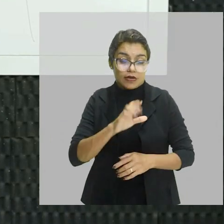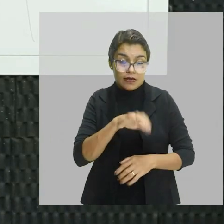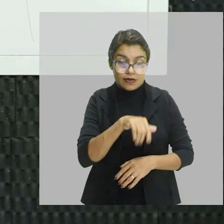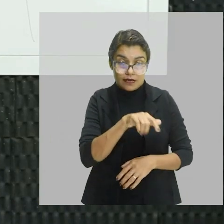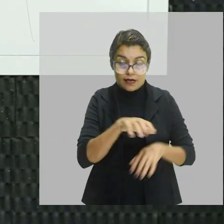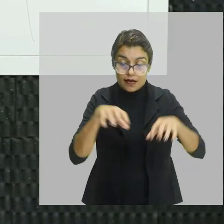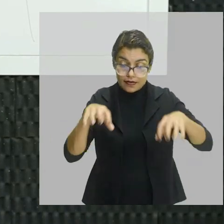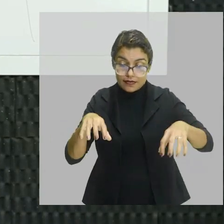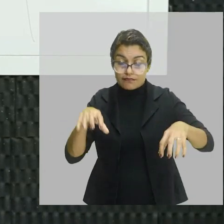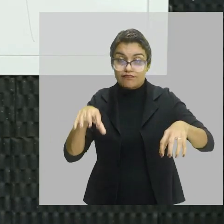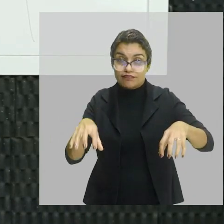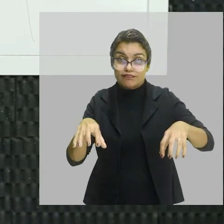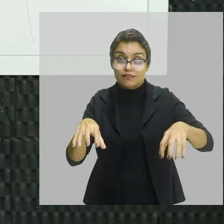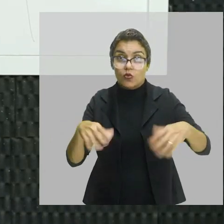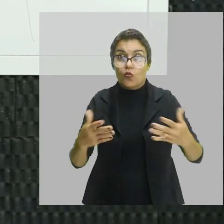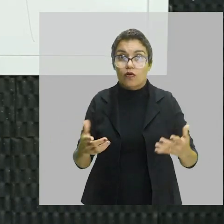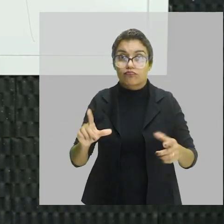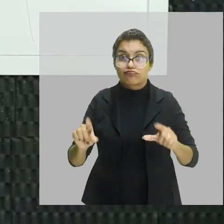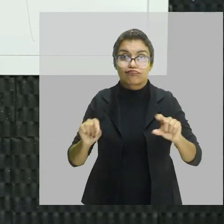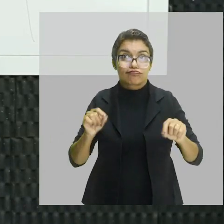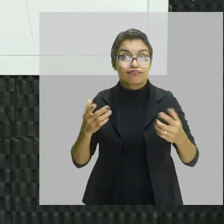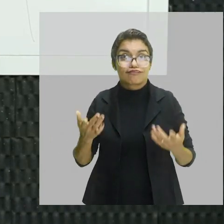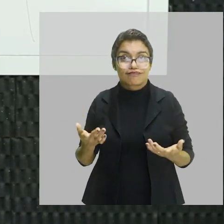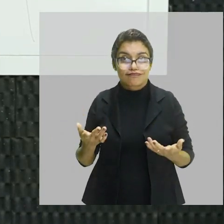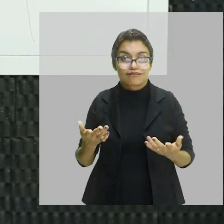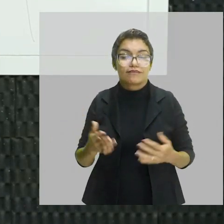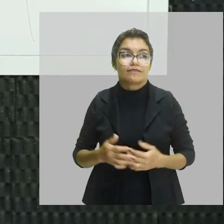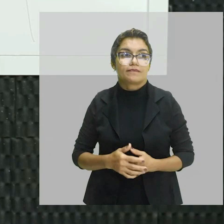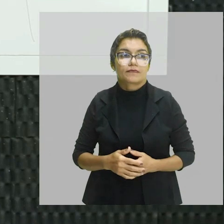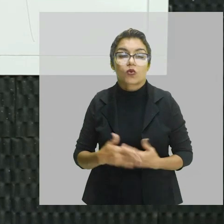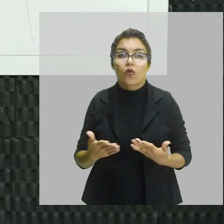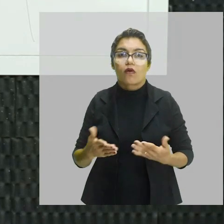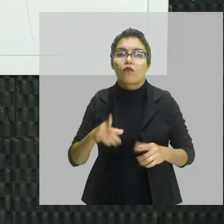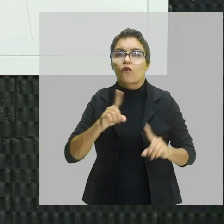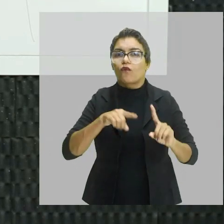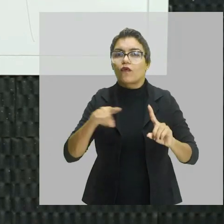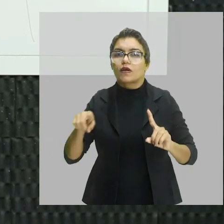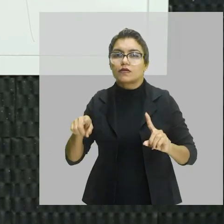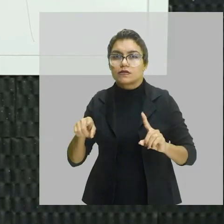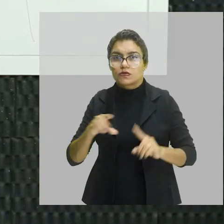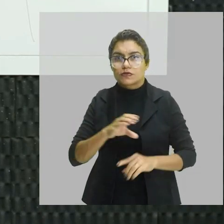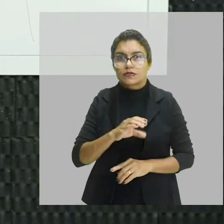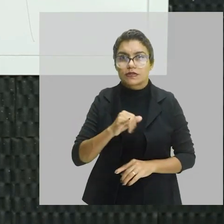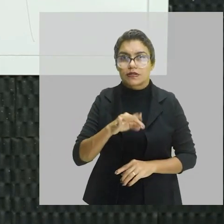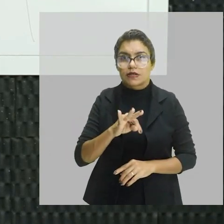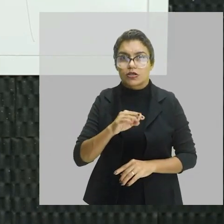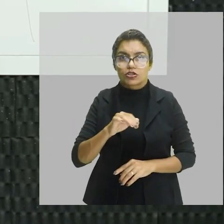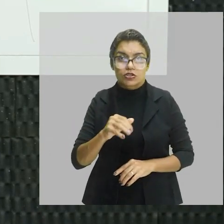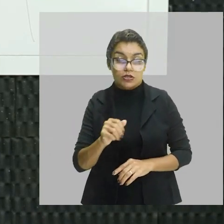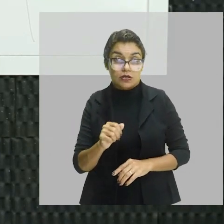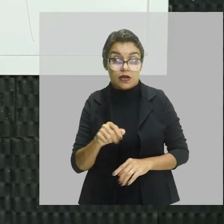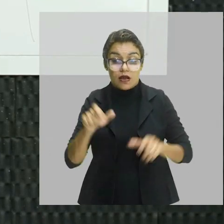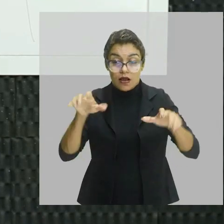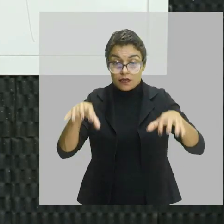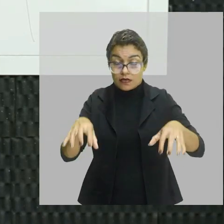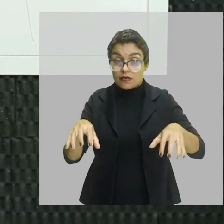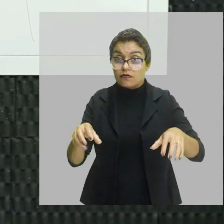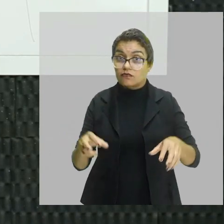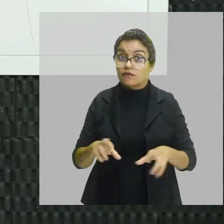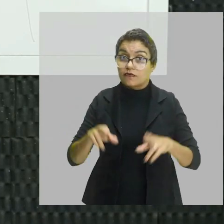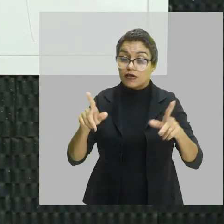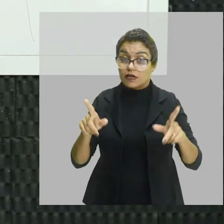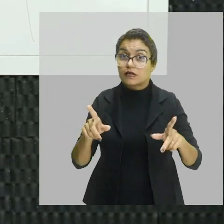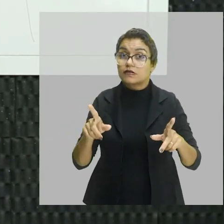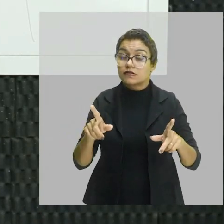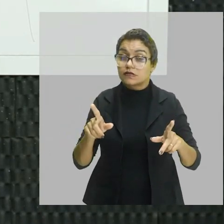fazer essa variação de energia cinética. Tá certo? A diferença entre eles, né, vai ser